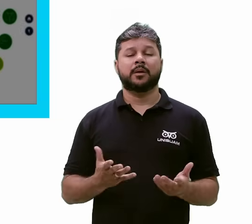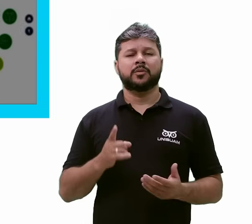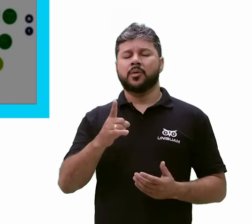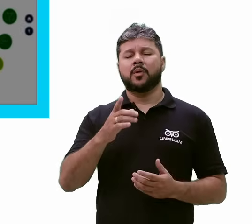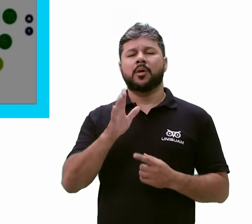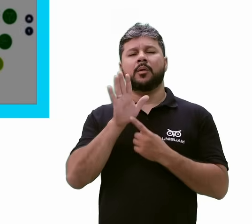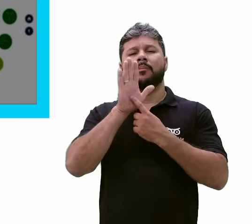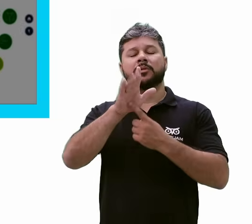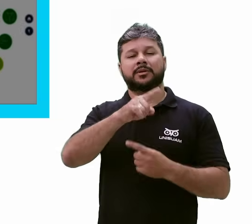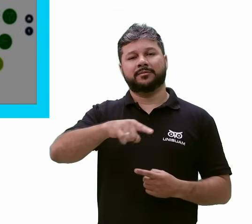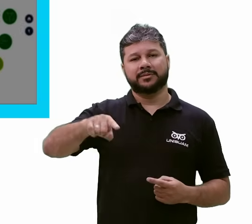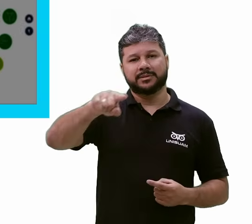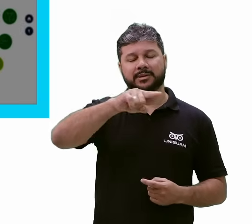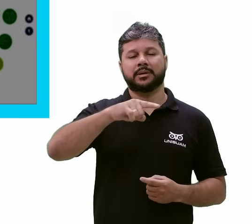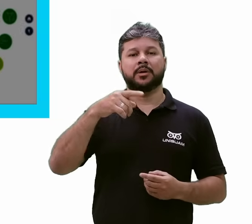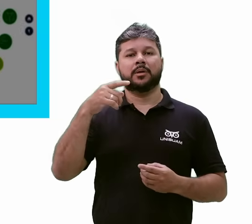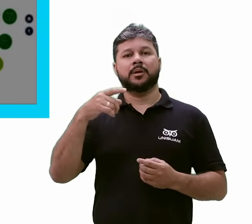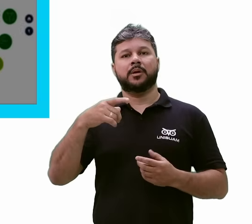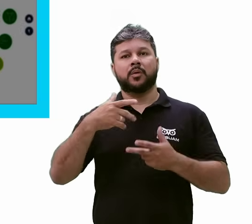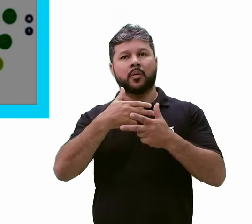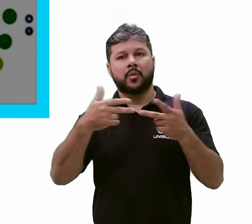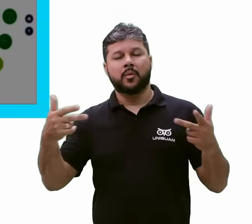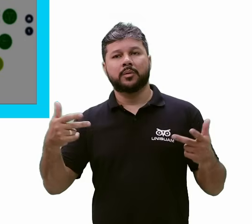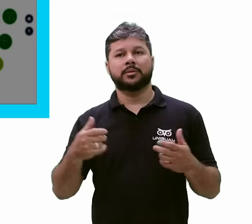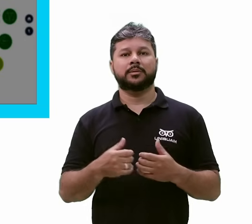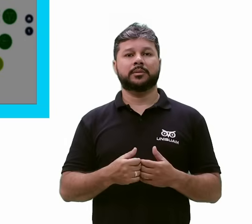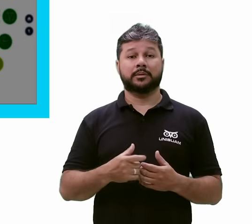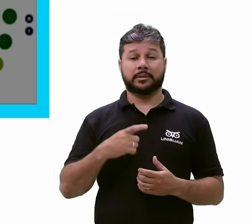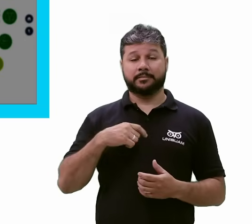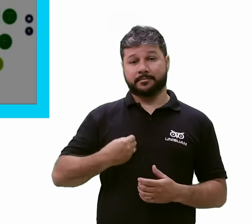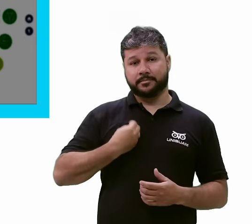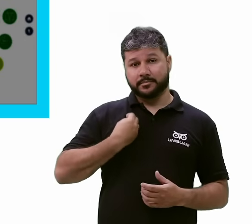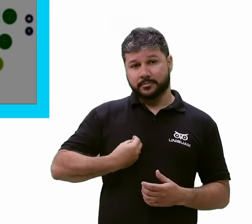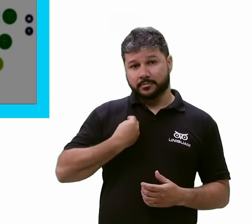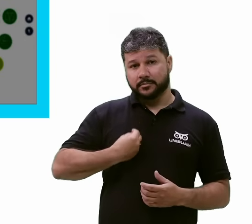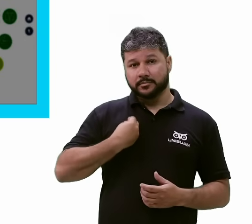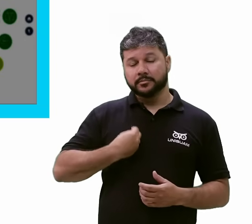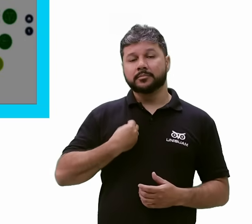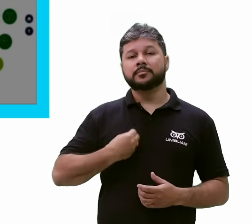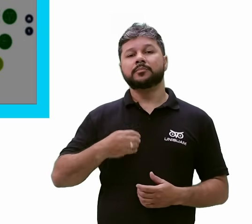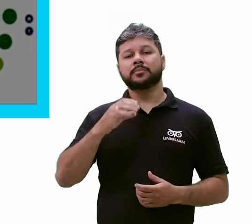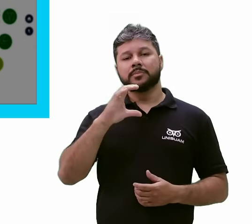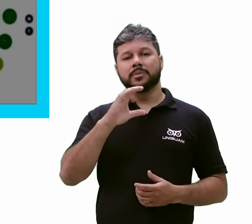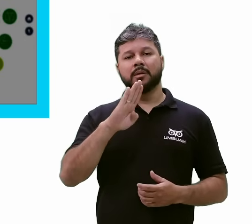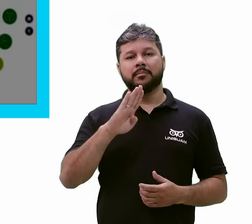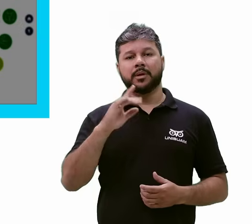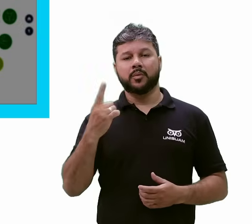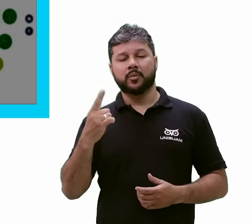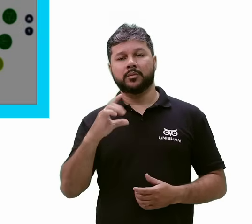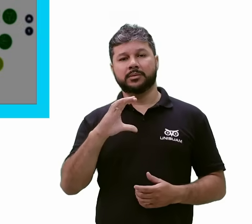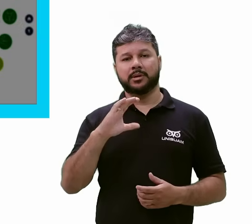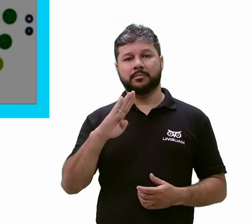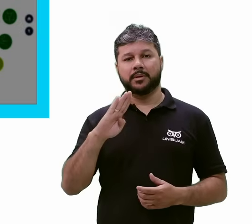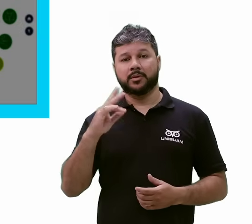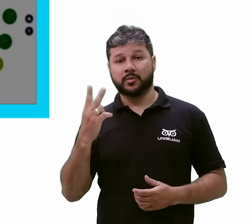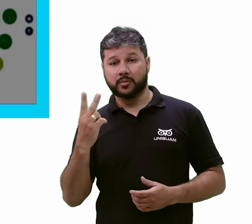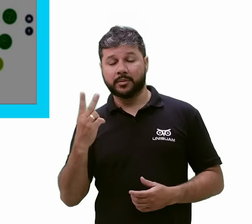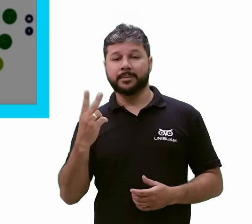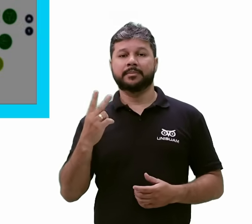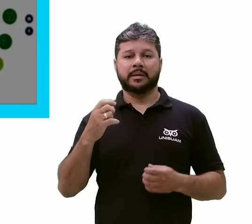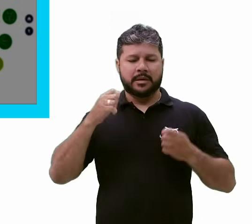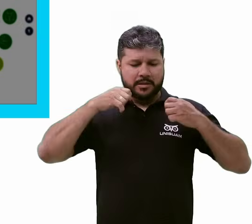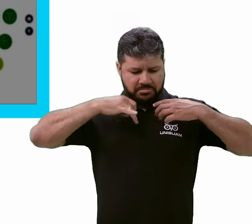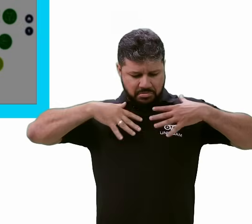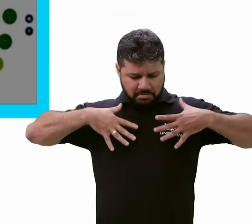Bom, aqui é só para mostrar para vocês pontos que a gente sabe que existem esses receptores CB1 e CB2, tá? Espalhados